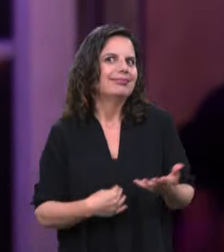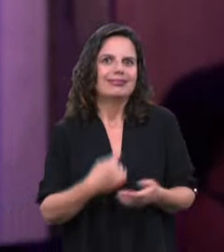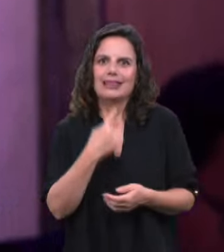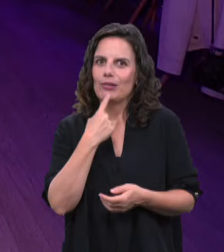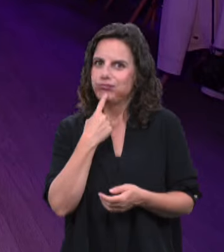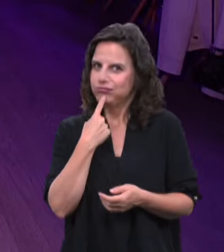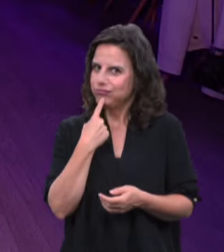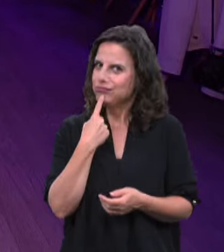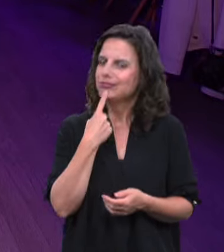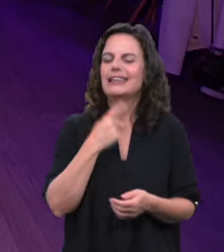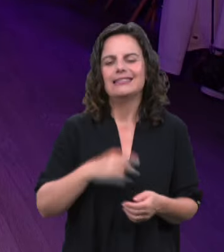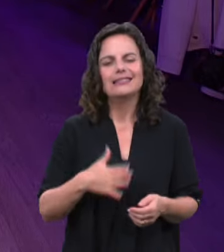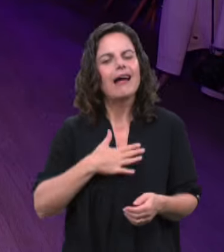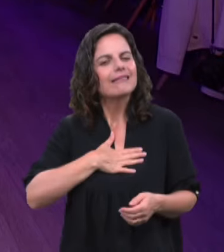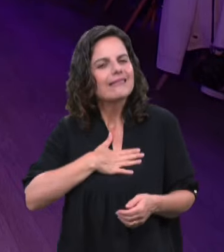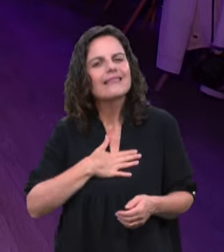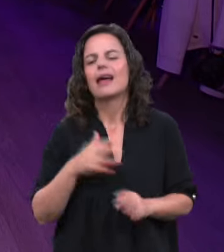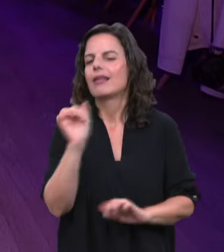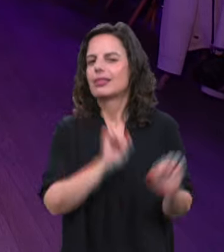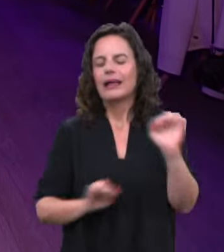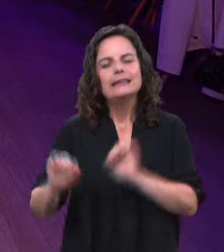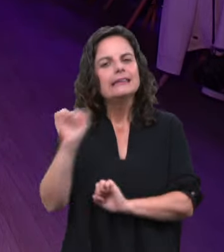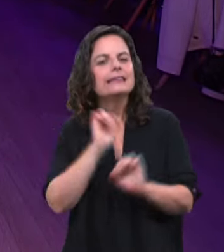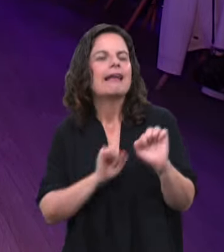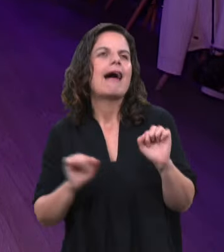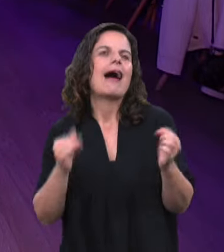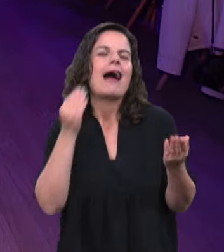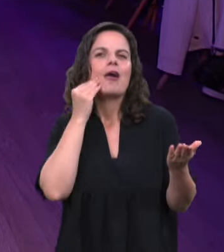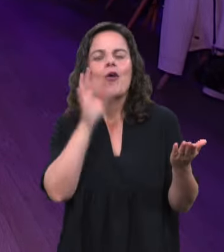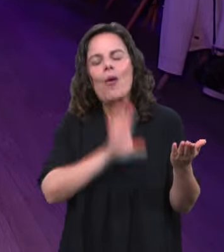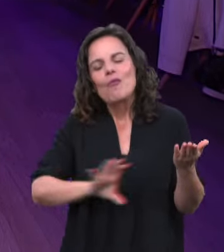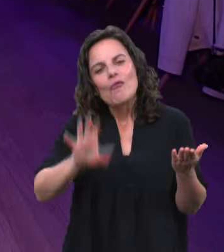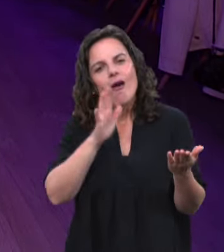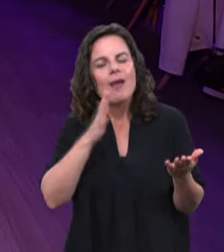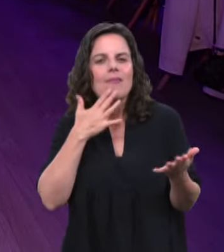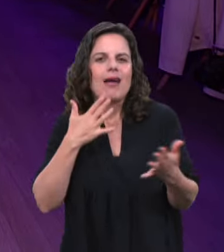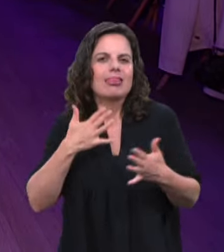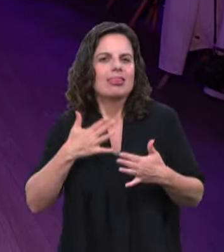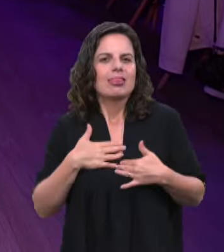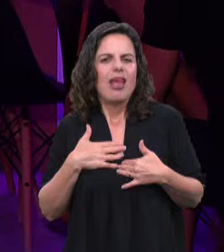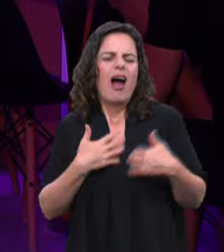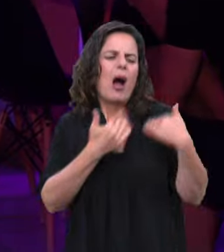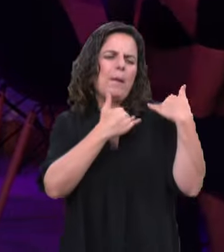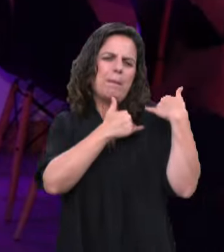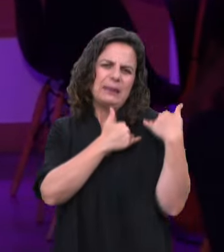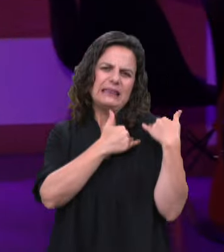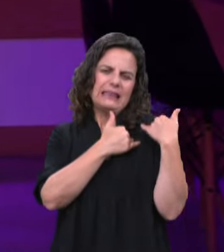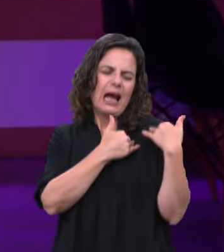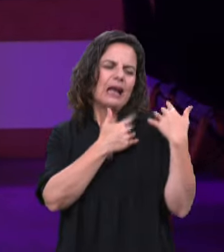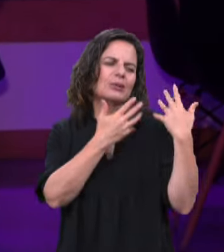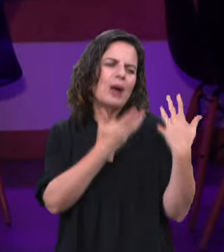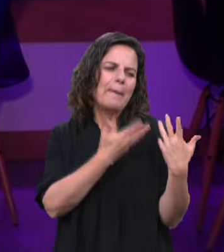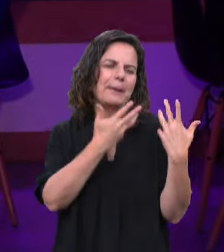gostei muito. Gosto muito de dançar. É uma forma também de me desresponsabilizar naquele ambiente, de